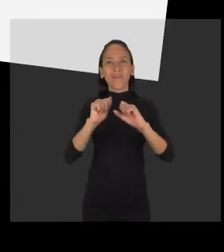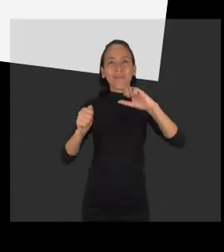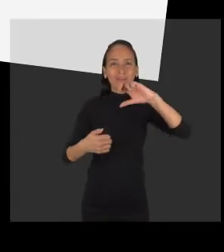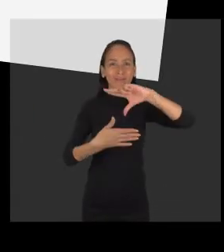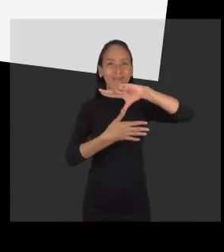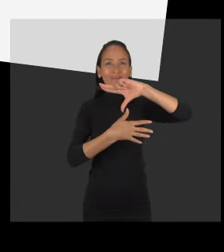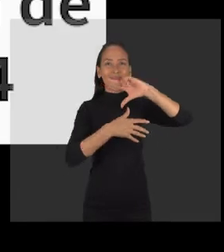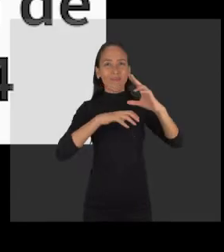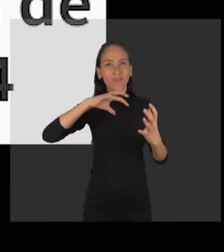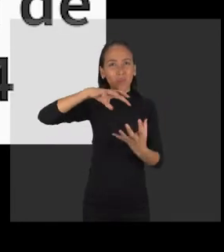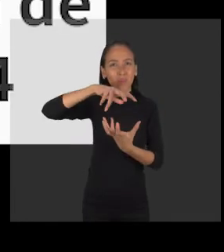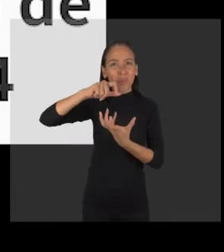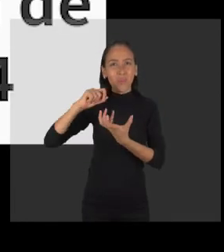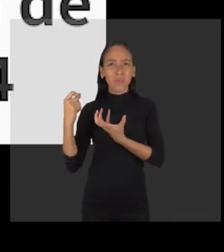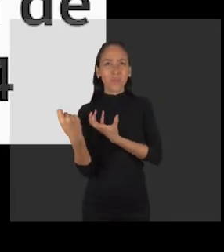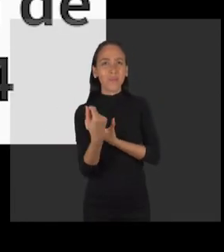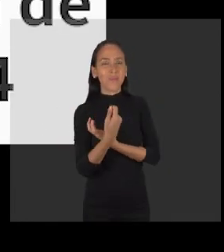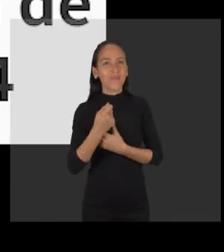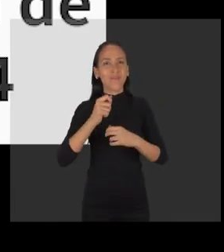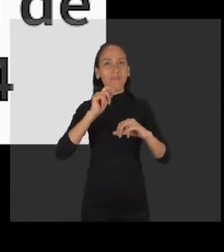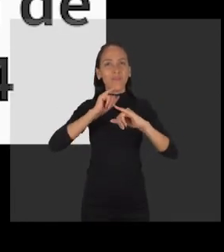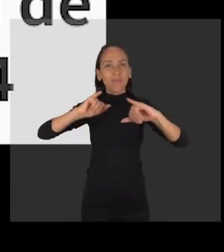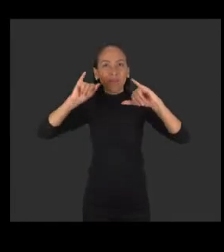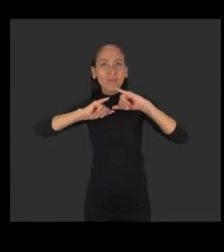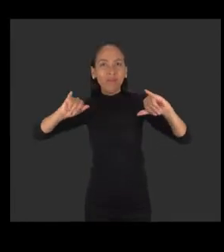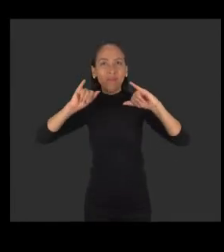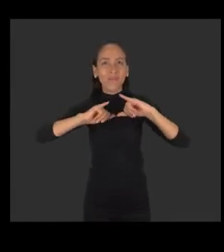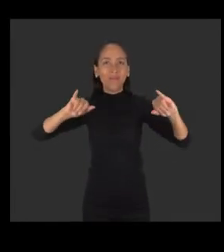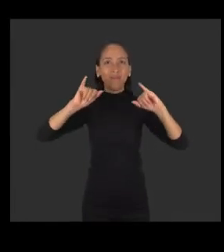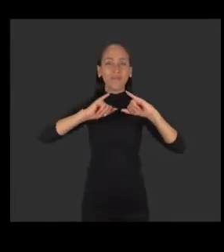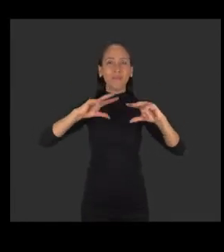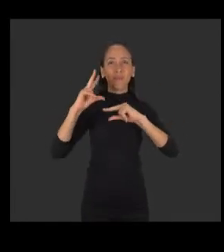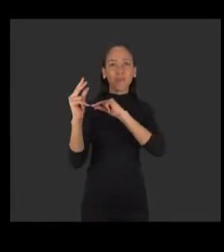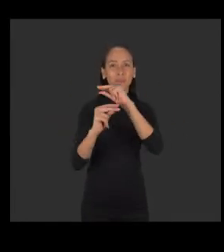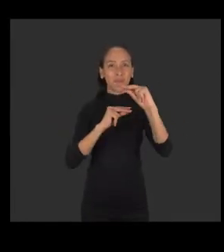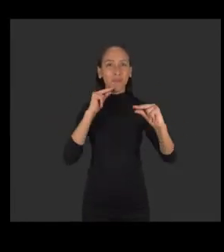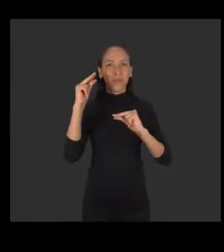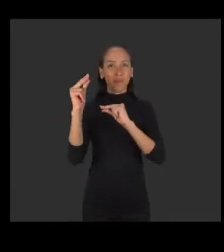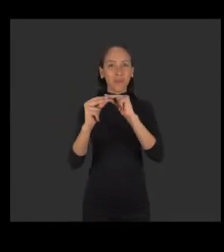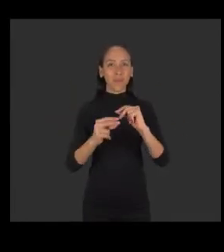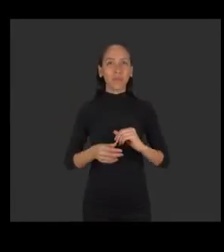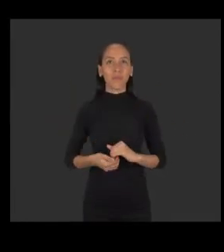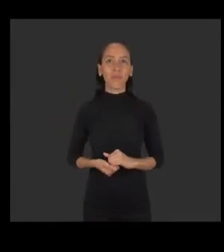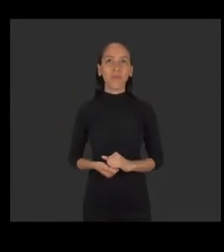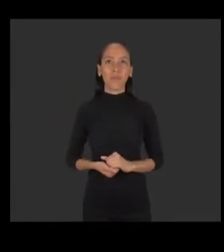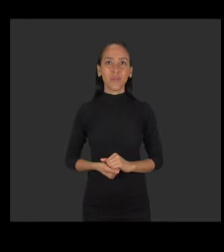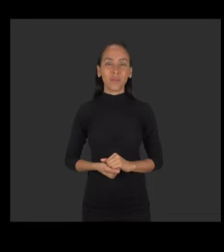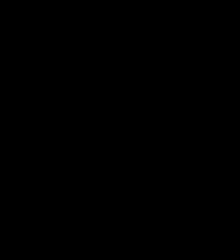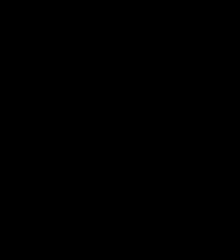Baixada Santista, Brasil passa os casos.